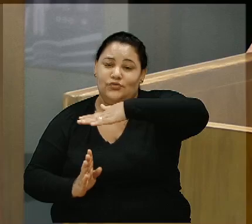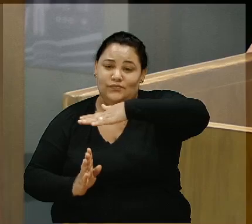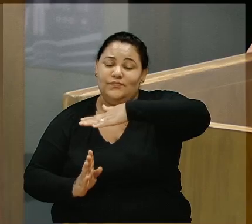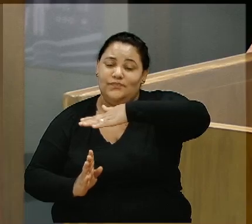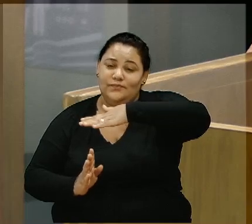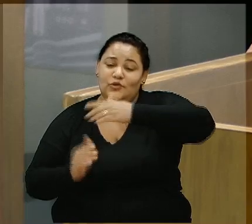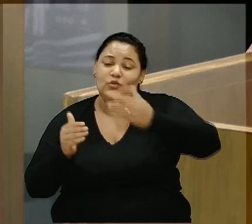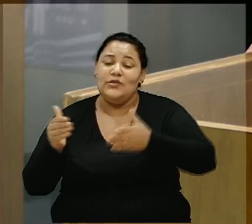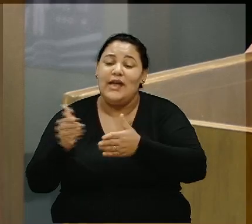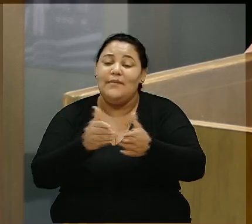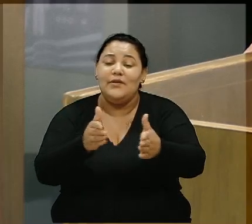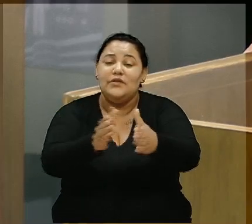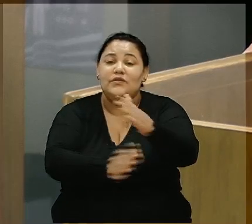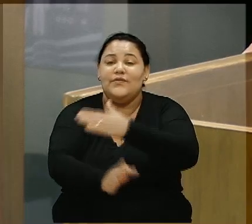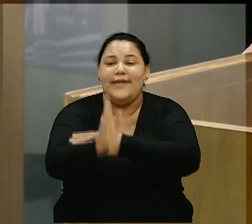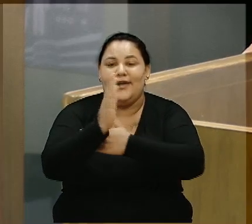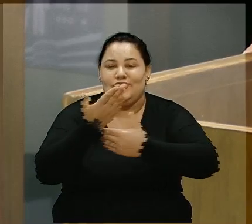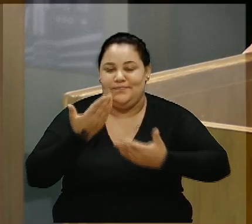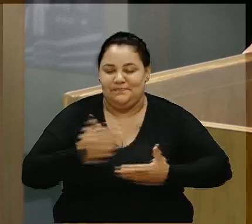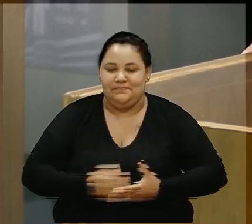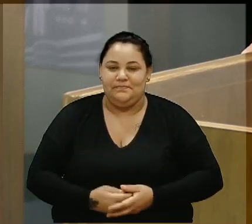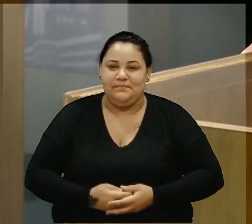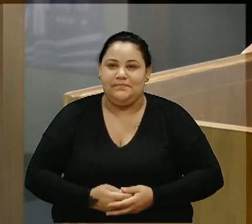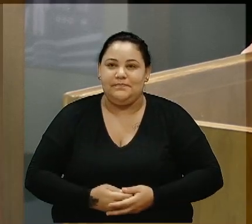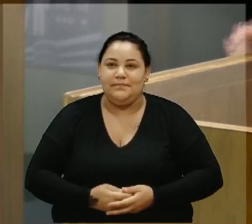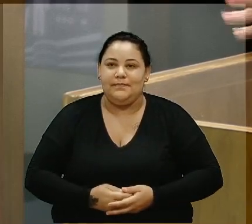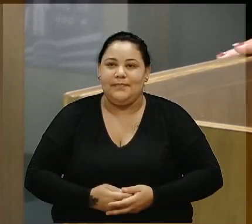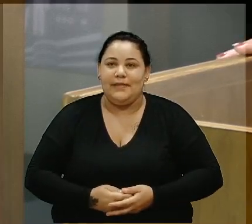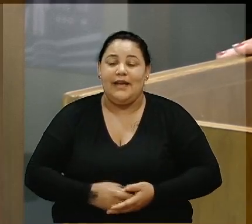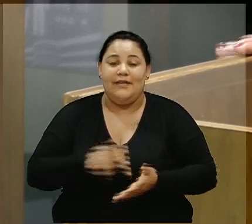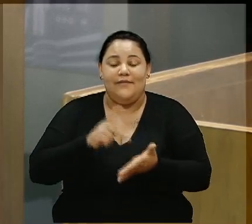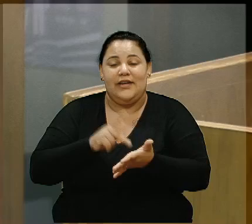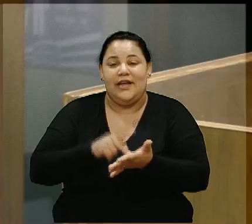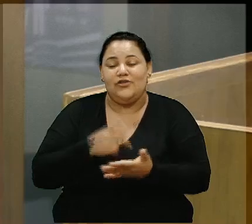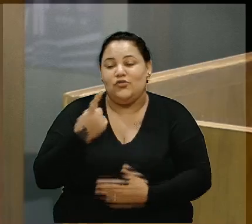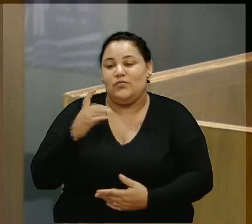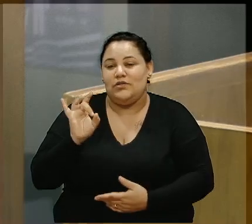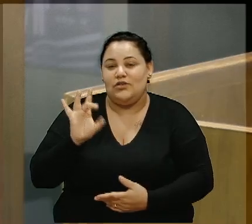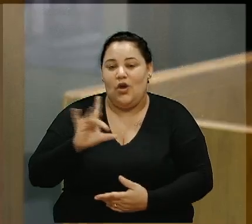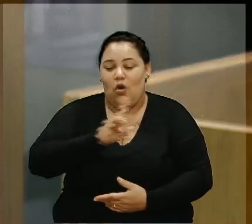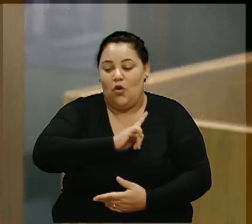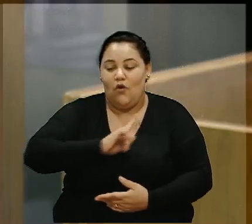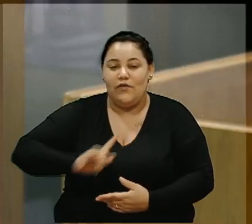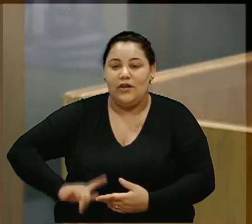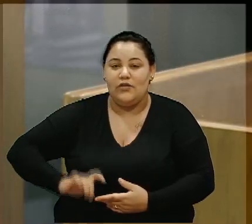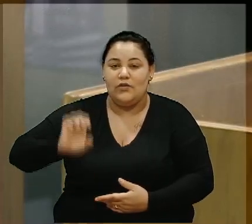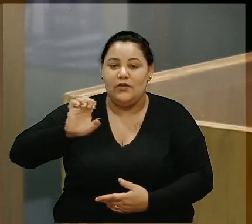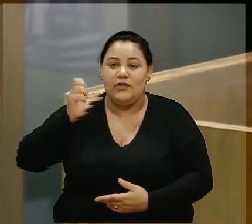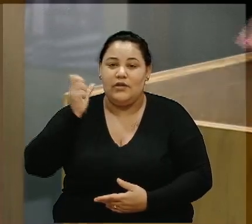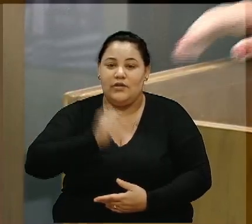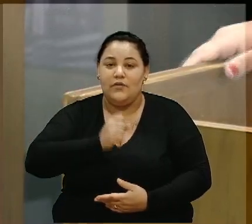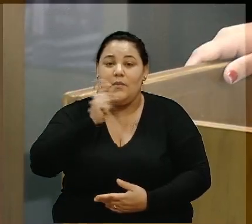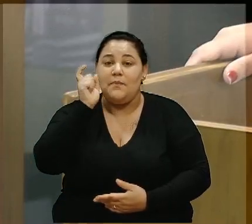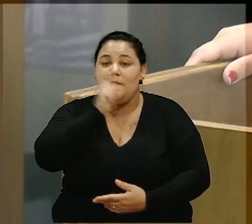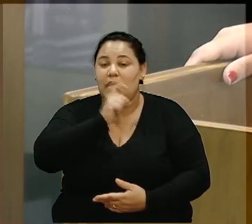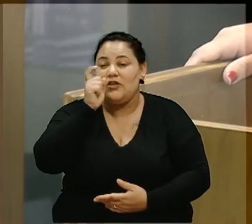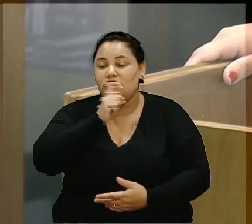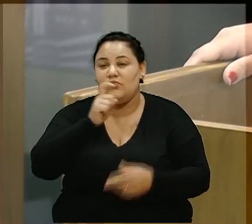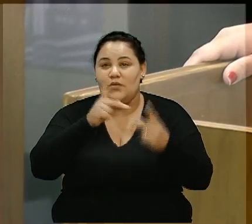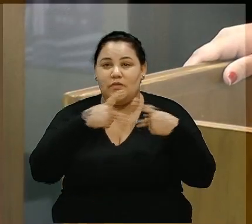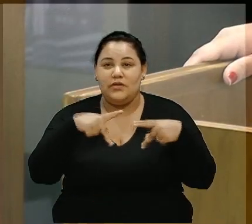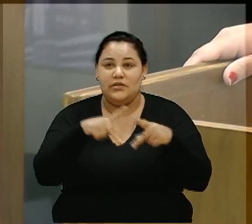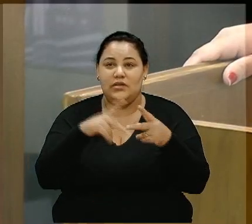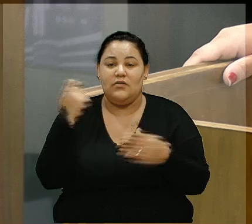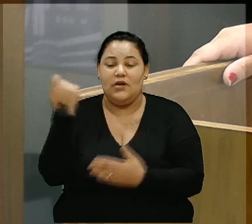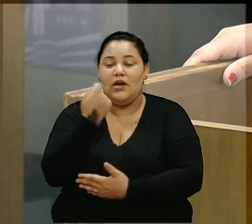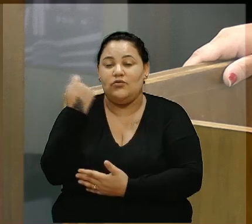for circular. A verdade é uma só. O governador mentiu para o povo gaúcho e isso